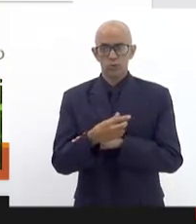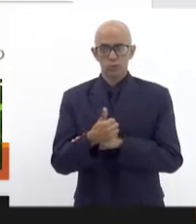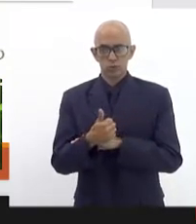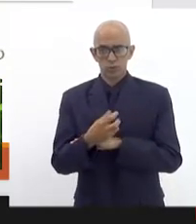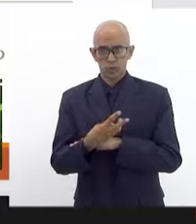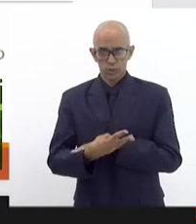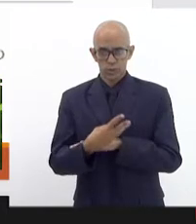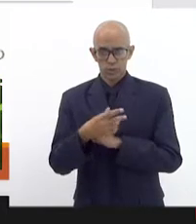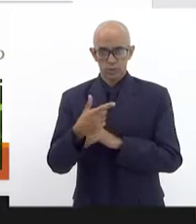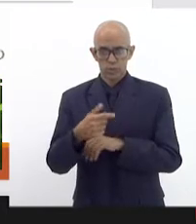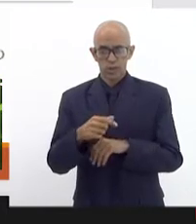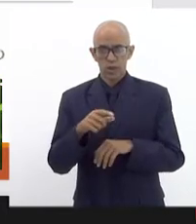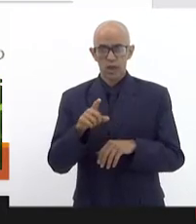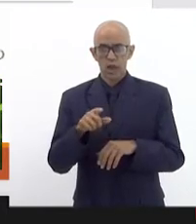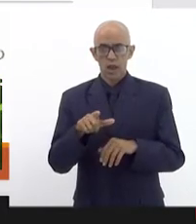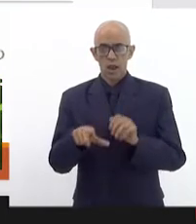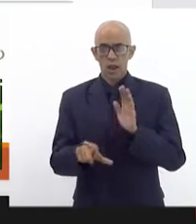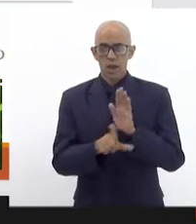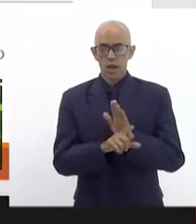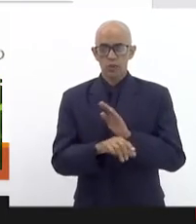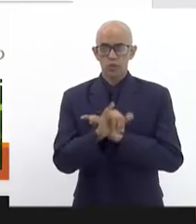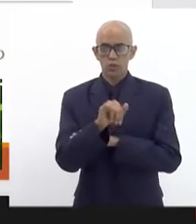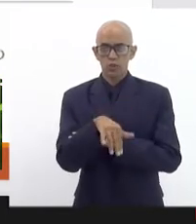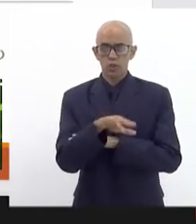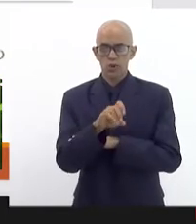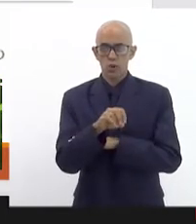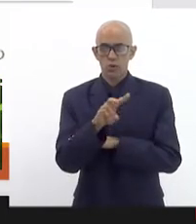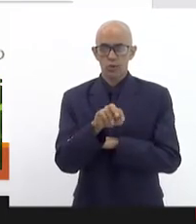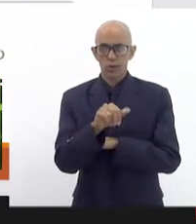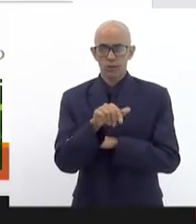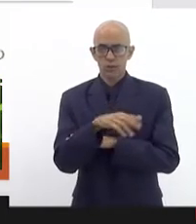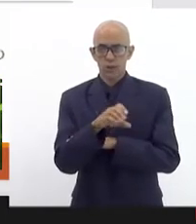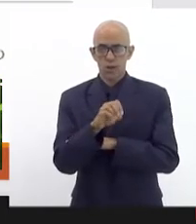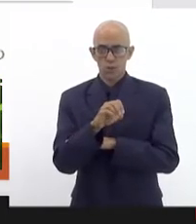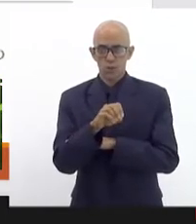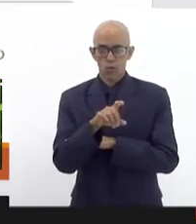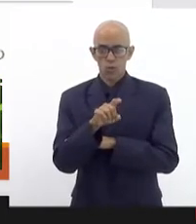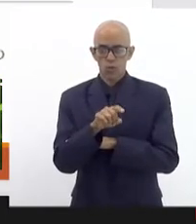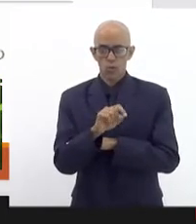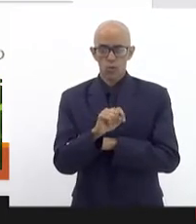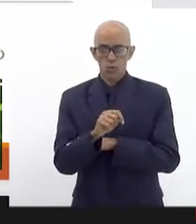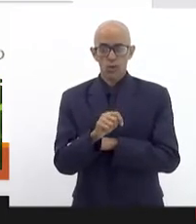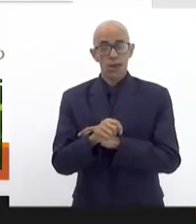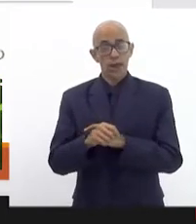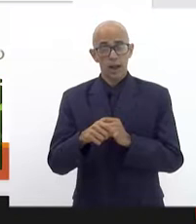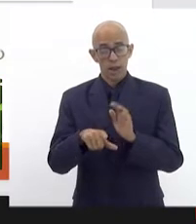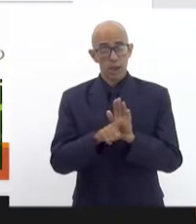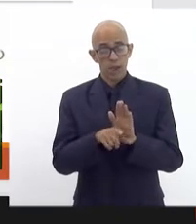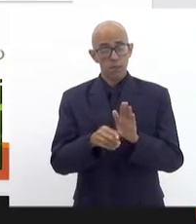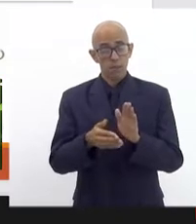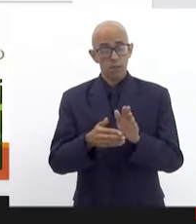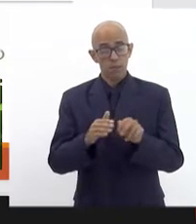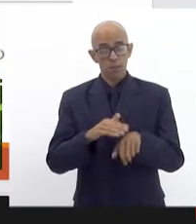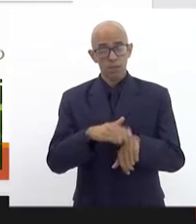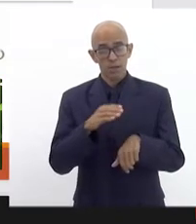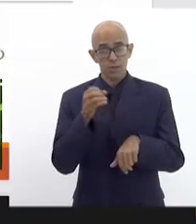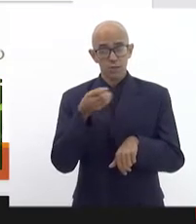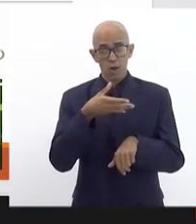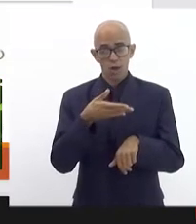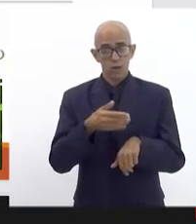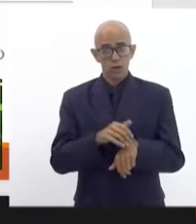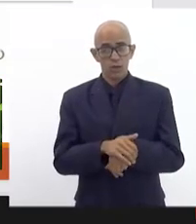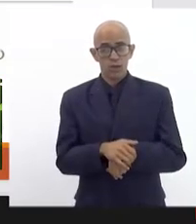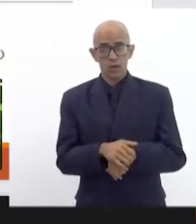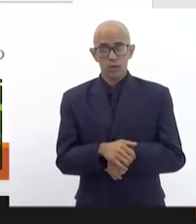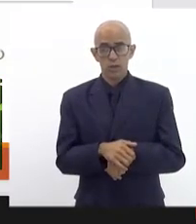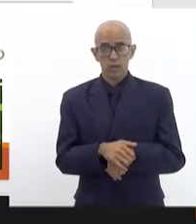Inovação, que é anterior à atual lei, mas que sofreu modificações nos últimos tempos, né? Pegamos com base também o projeto de